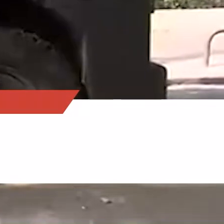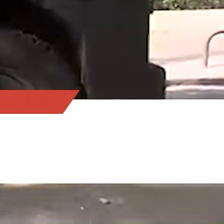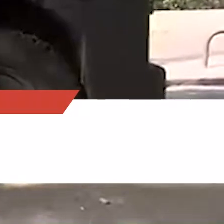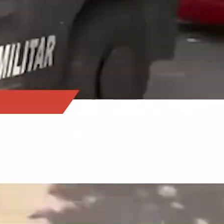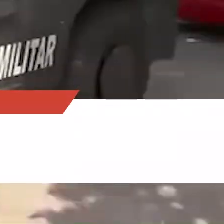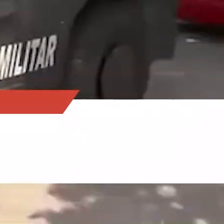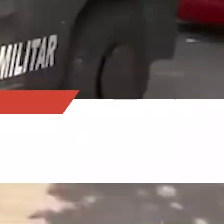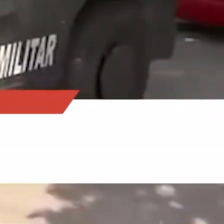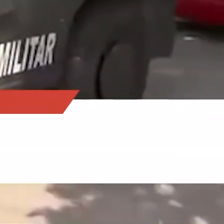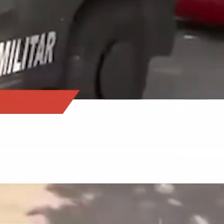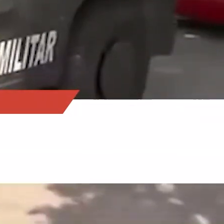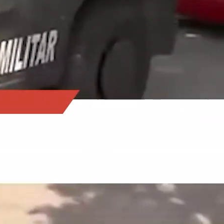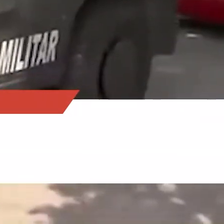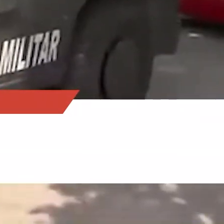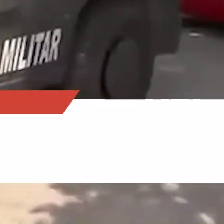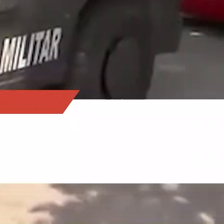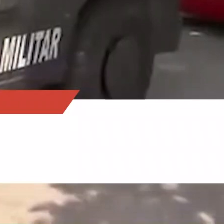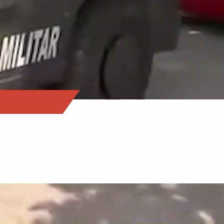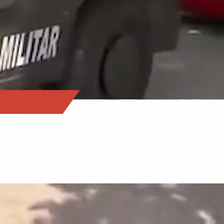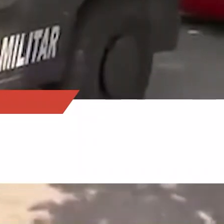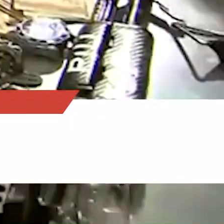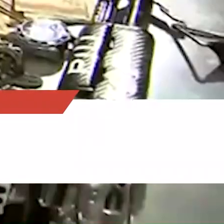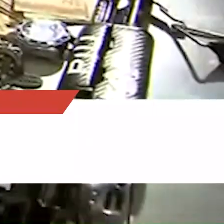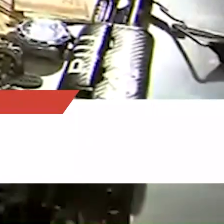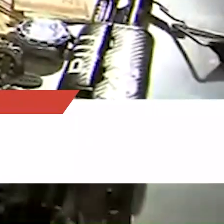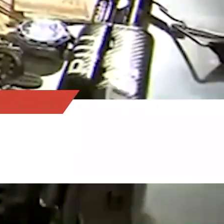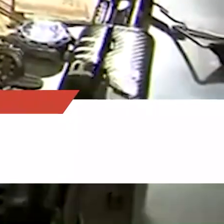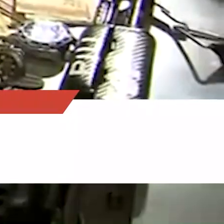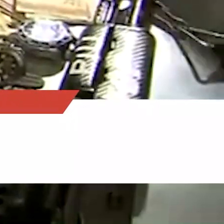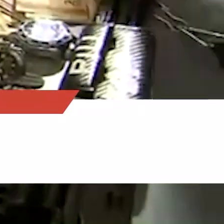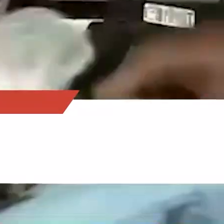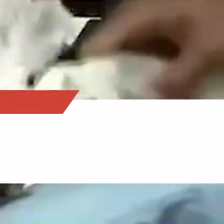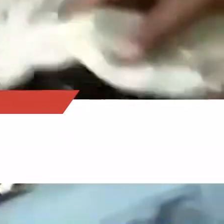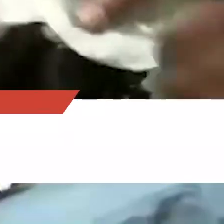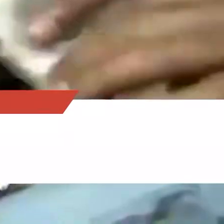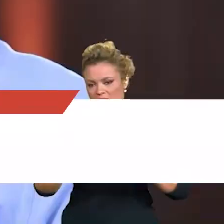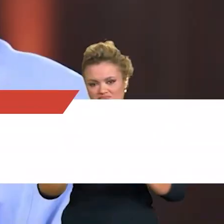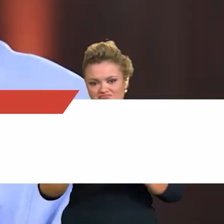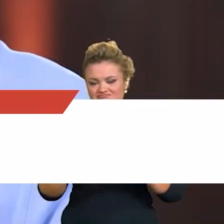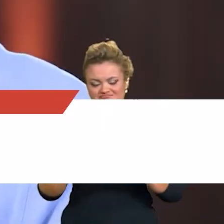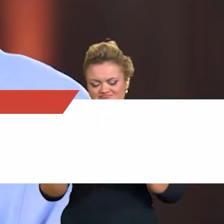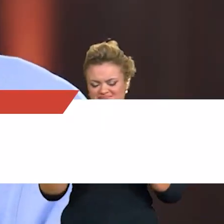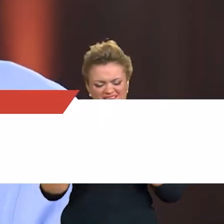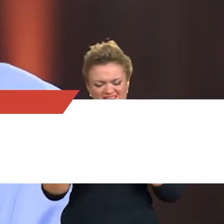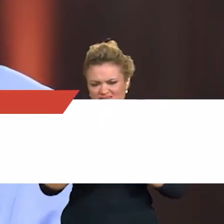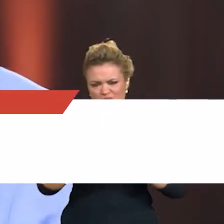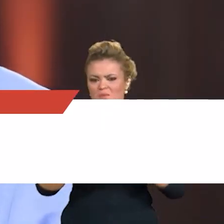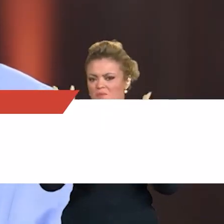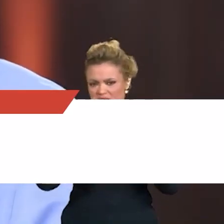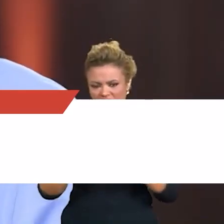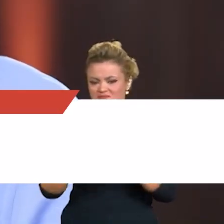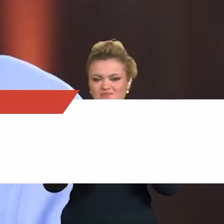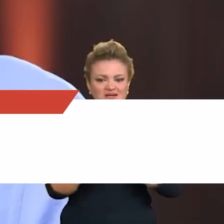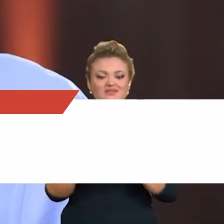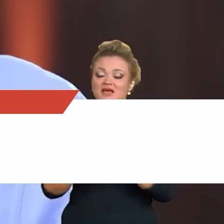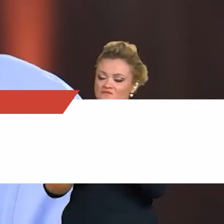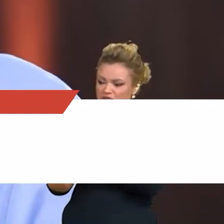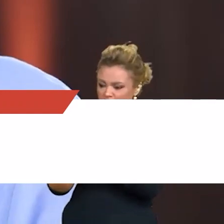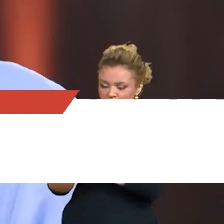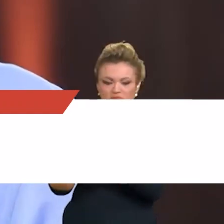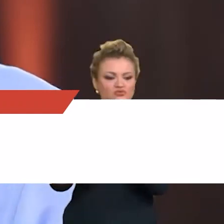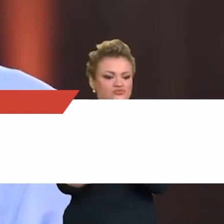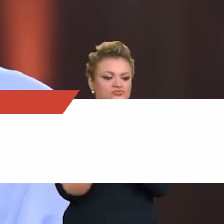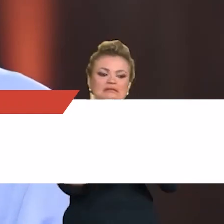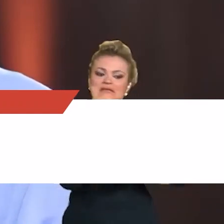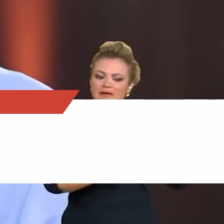a vida dos brasileiros e para isso é preciso acabar com a violência policial ele pontuou que uma mãe não deveria ver sua